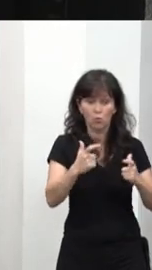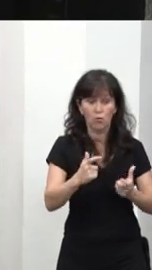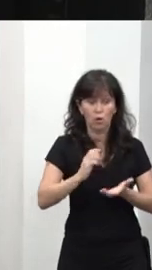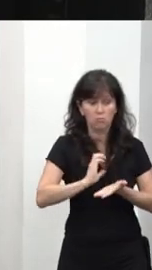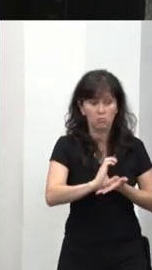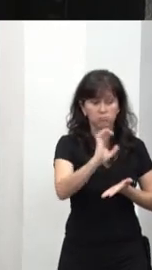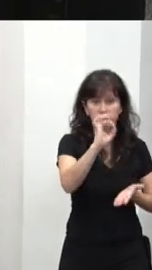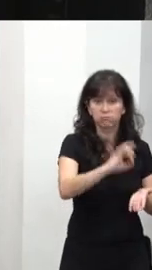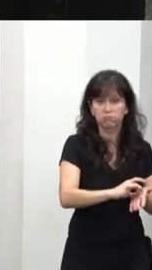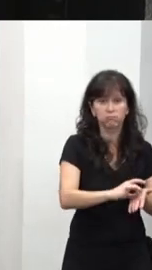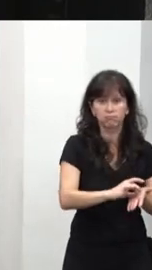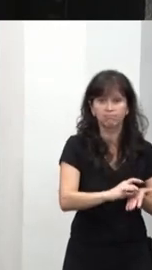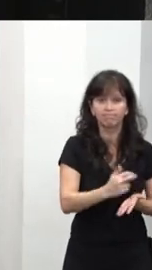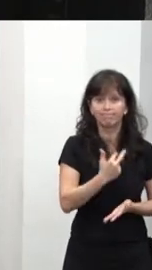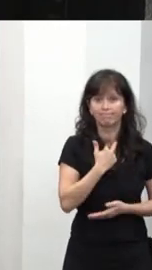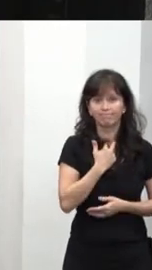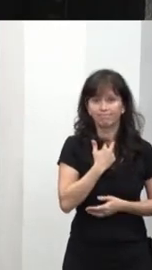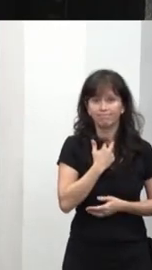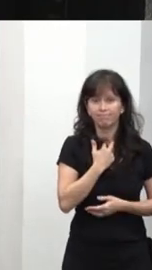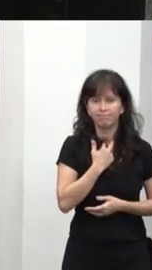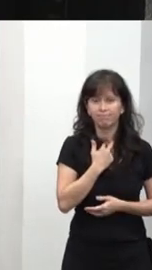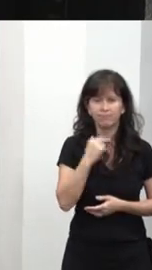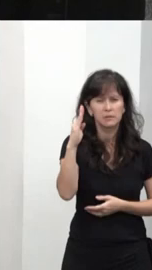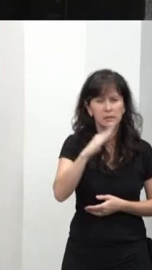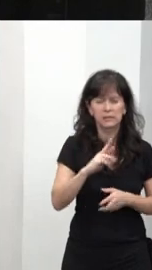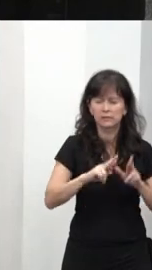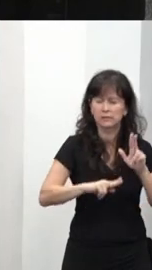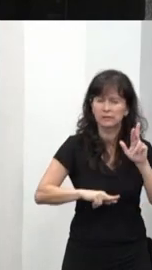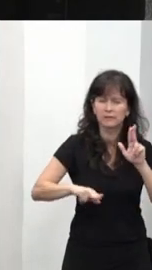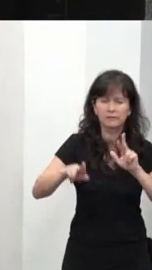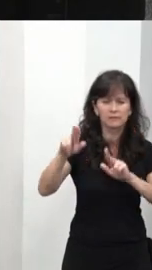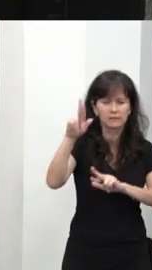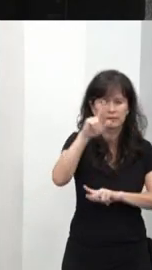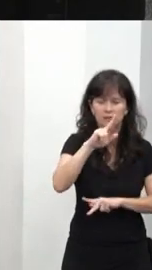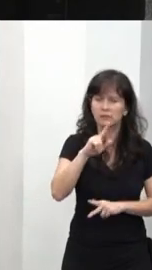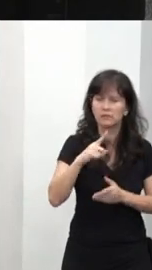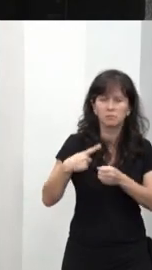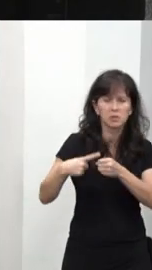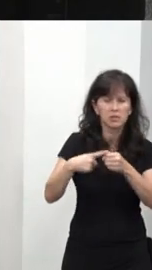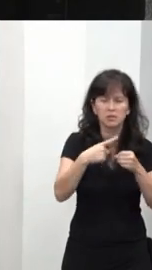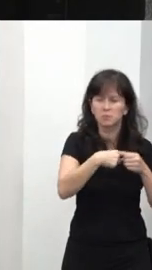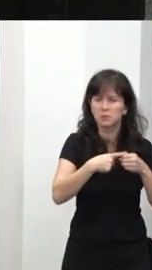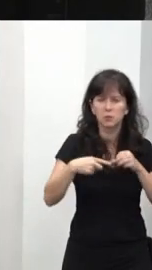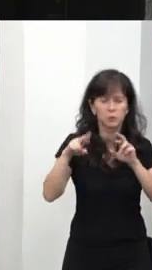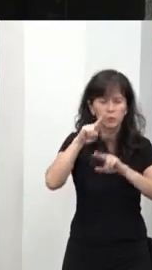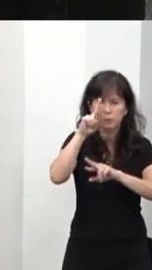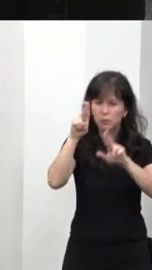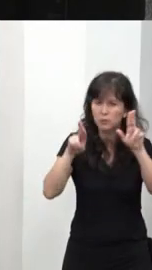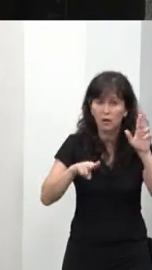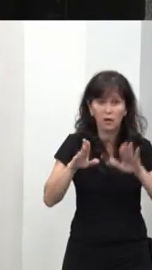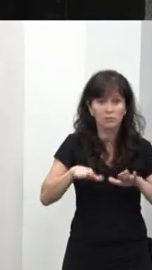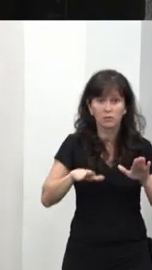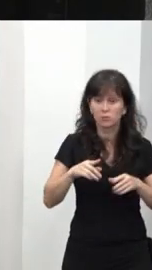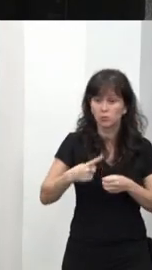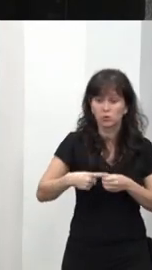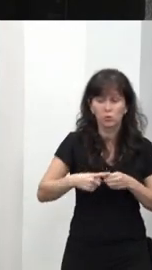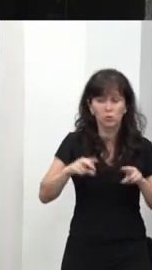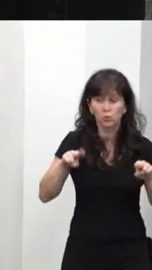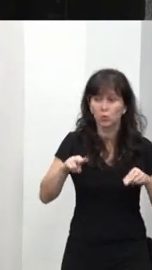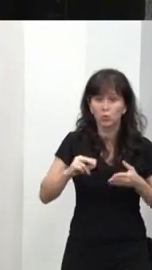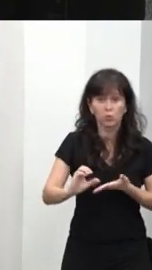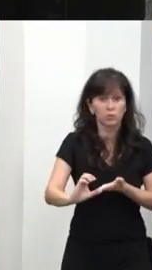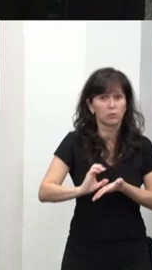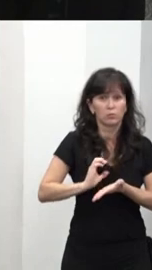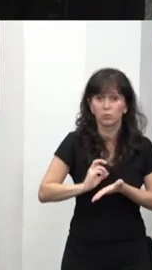somos muitos Brasilis muitos estados muitos municípios que muitas vezes nunca acessaram recurso de Cultura a gente sabe